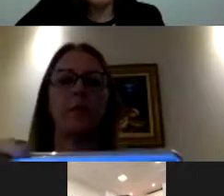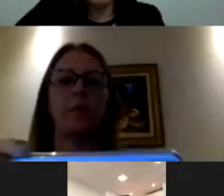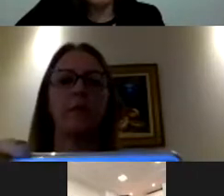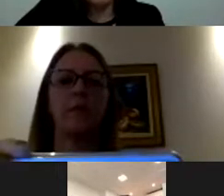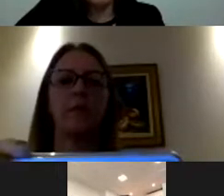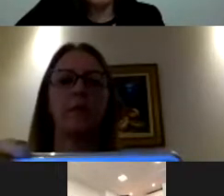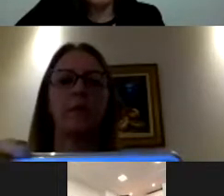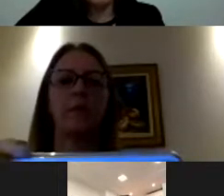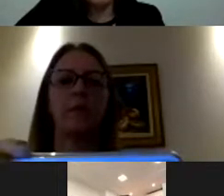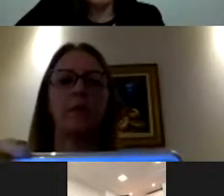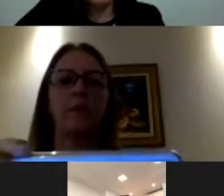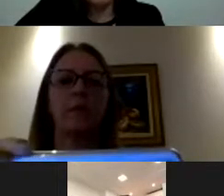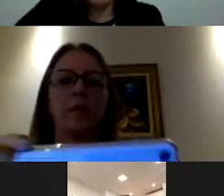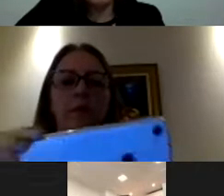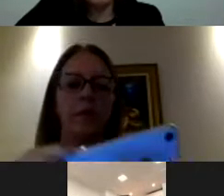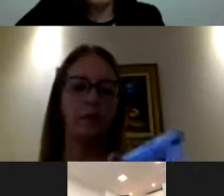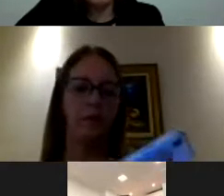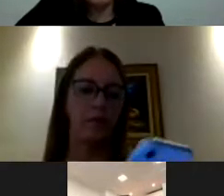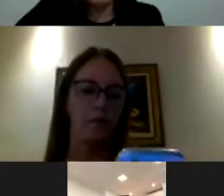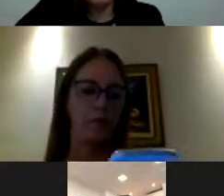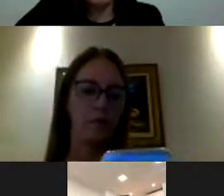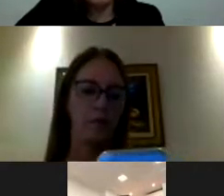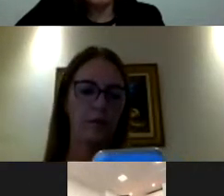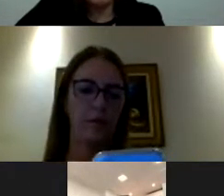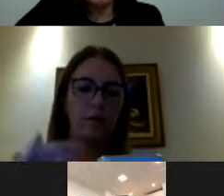carreira promissora. Muito obrigado, doutor Eduardo Mello.